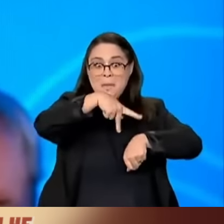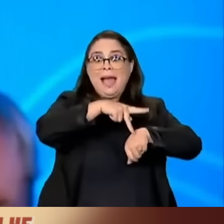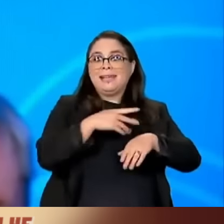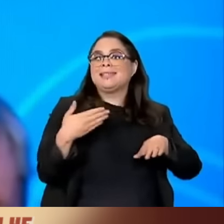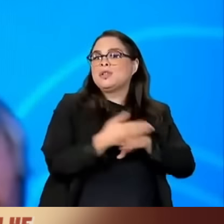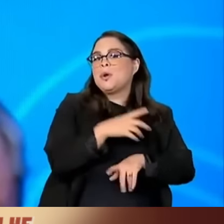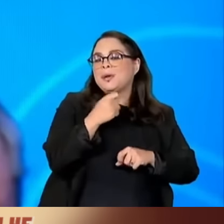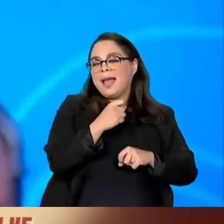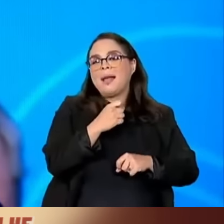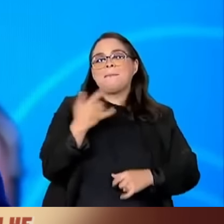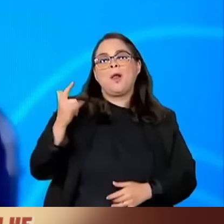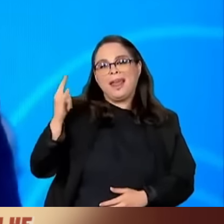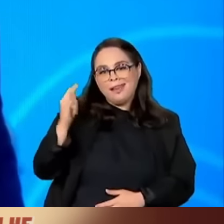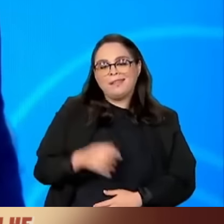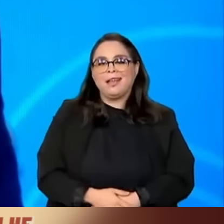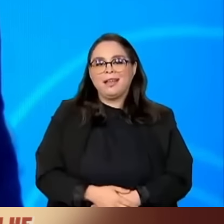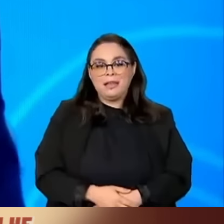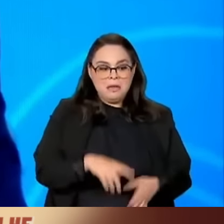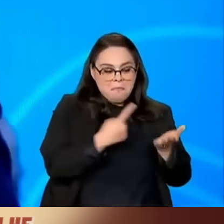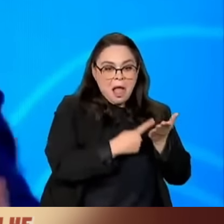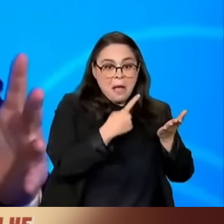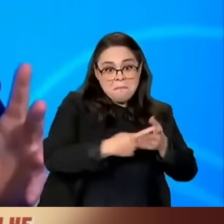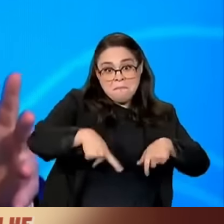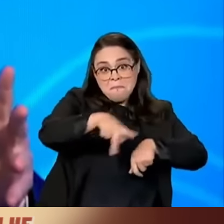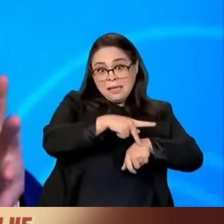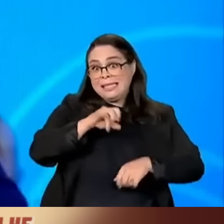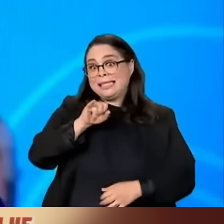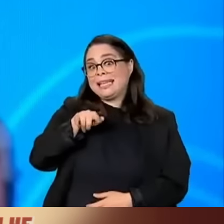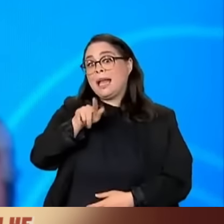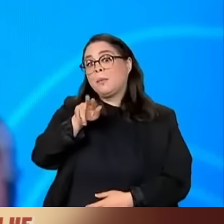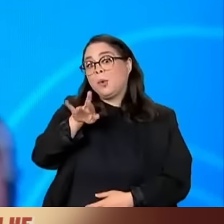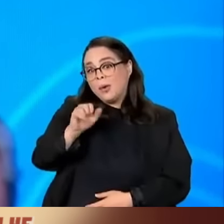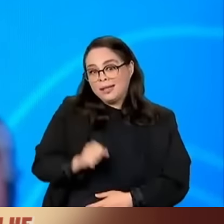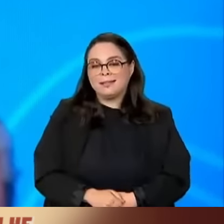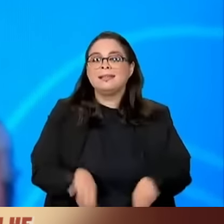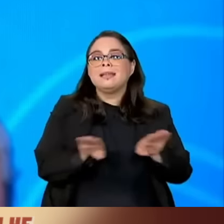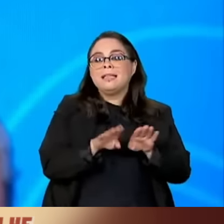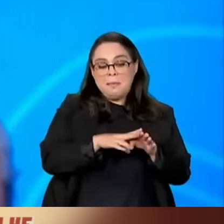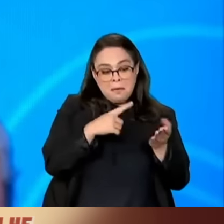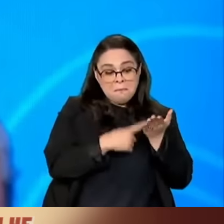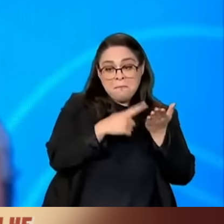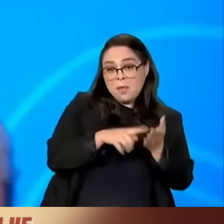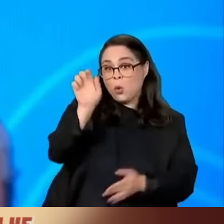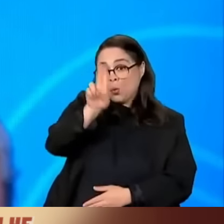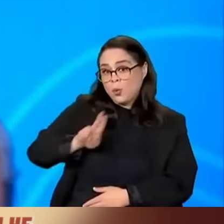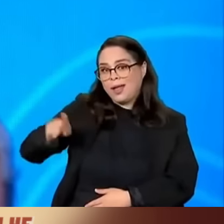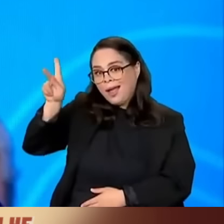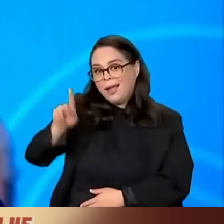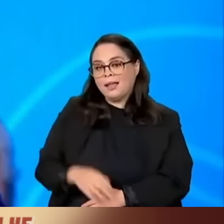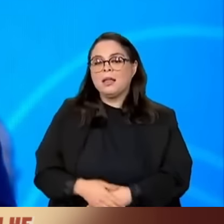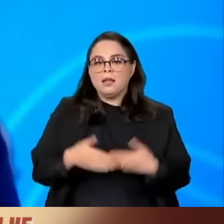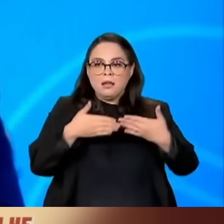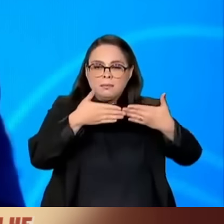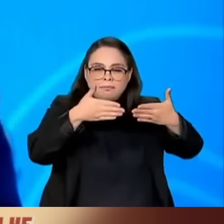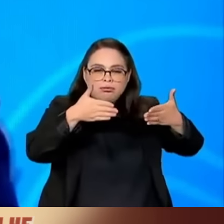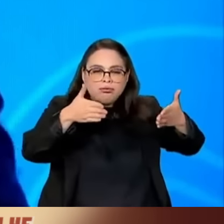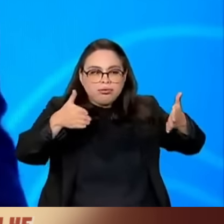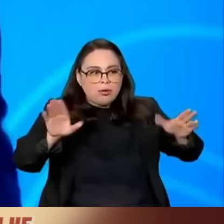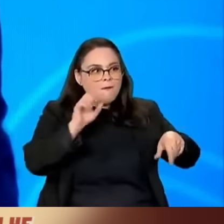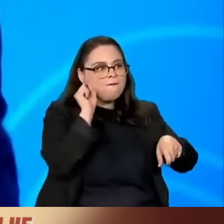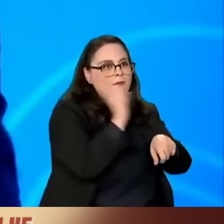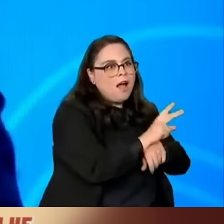Bolívia, acordo com Singapura, está caminhando o acordo com a União Europeia, enfim, abrir mercado e